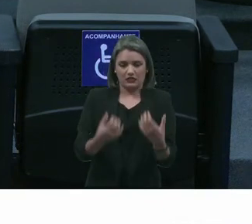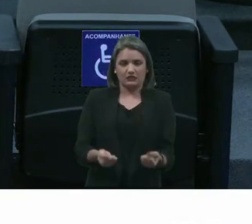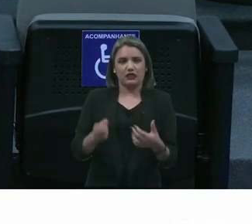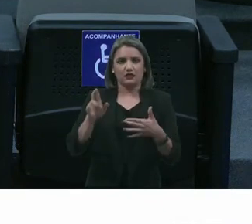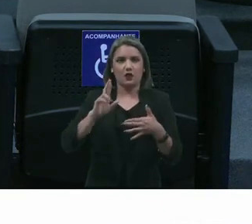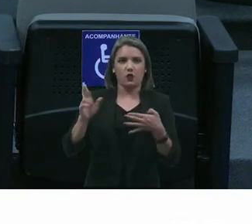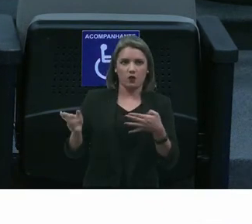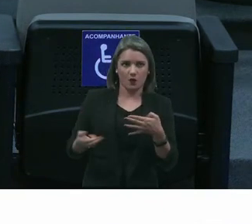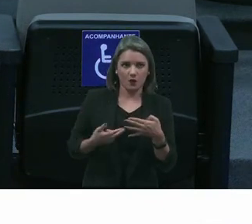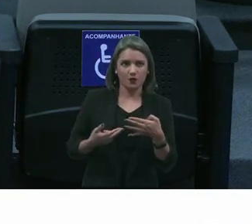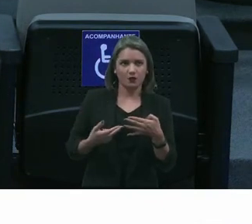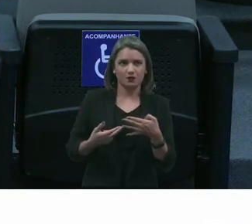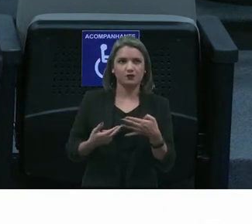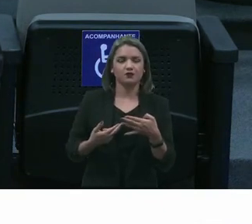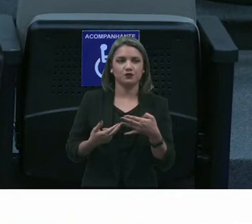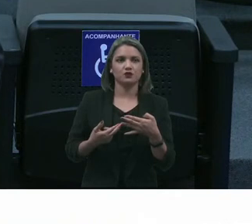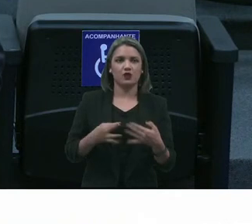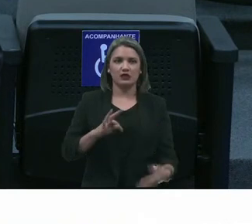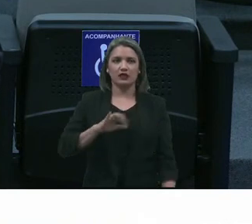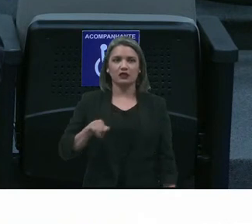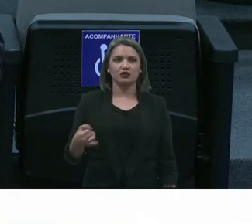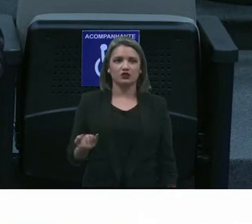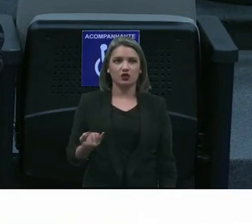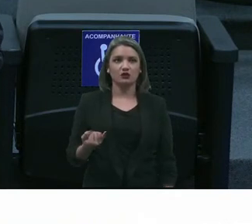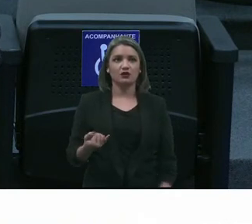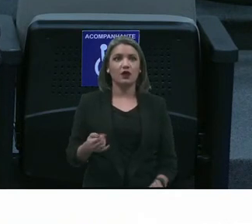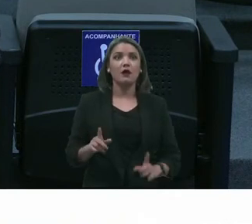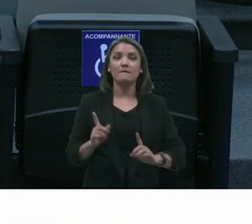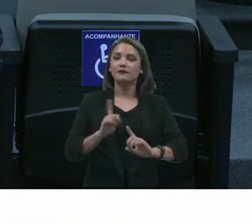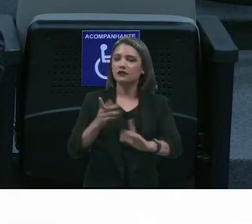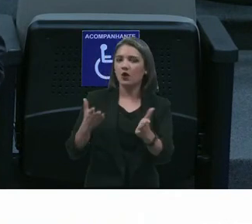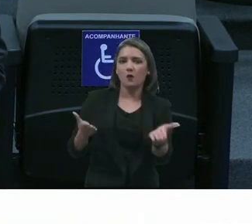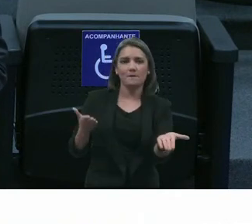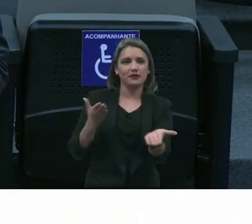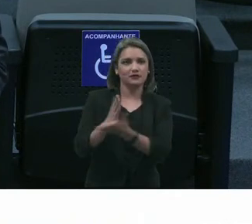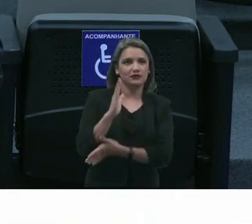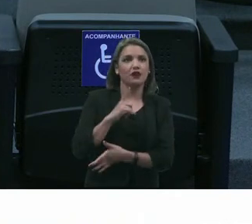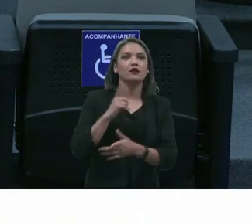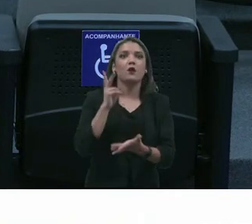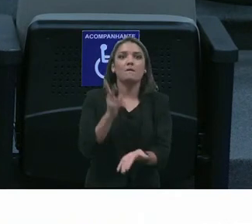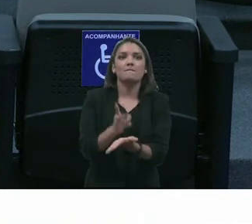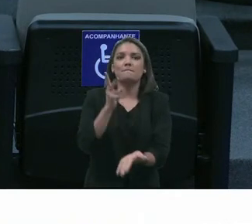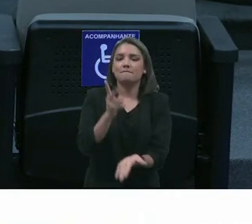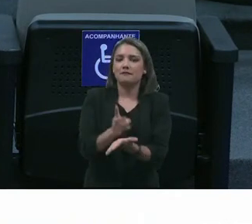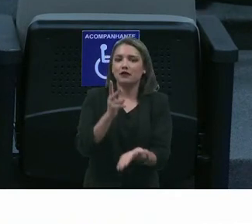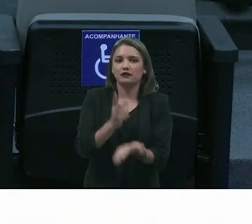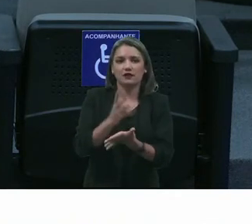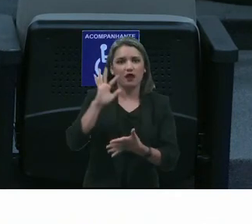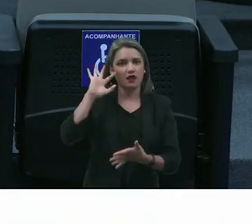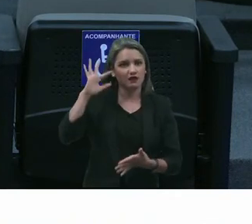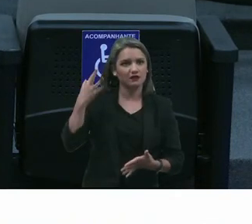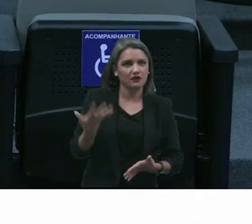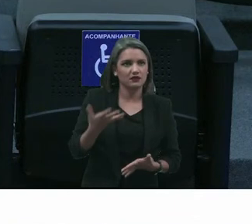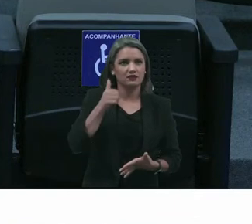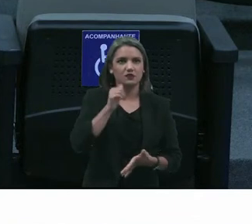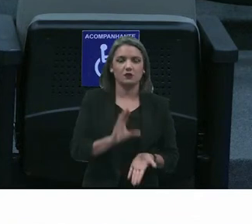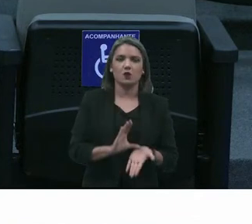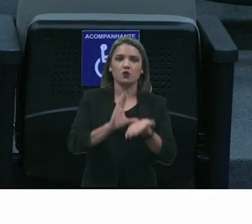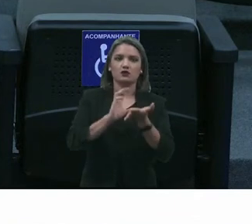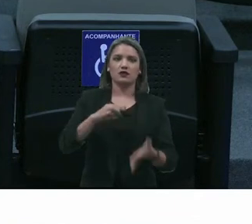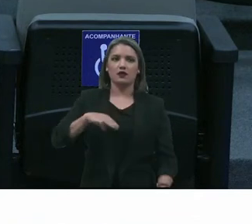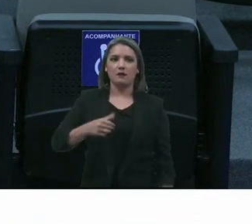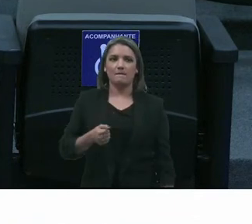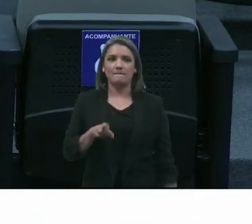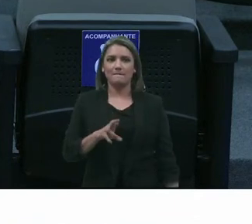proposto pelo Tribunal de Justiça, para negar-lhe provimento, mantendo incólume a decisão da conselheira Maria Tereza